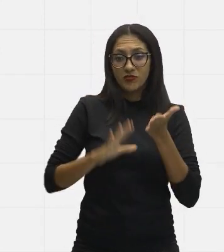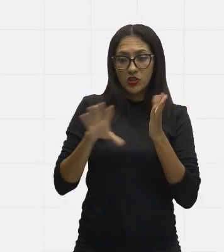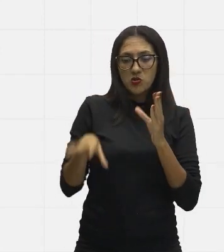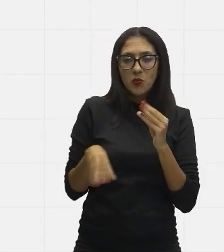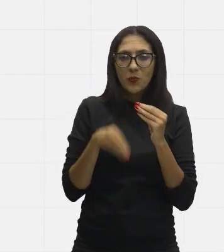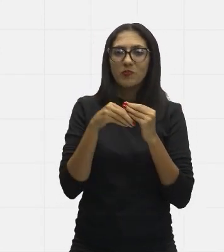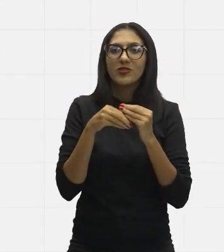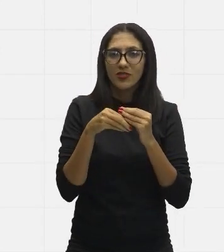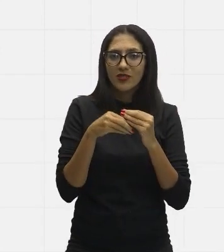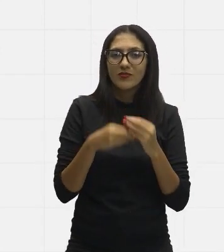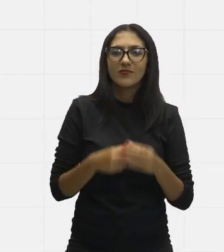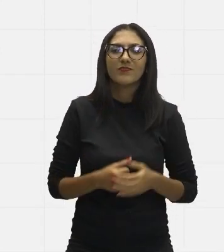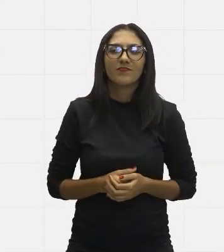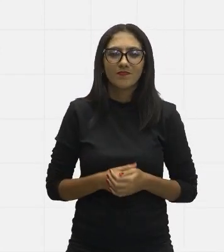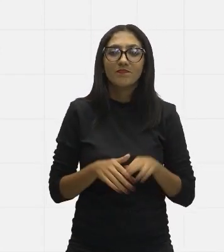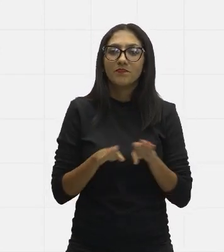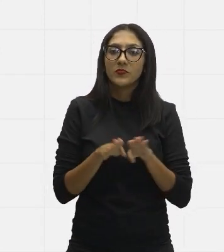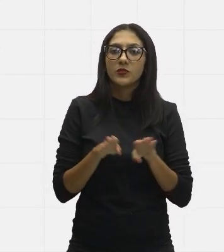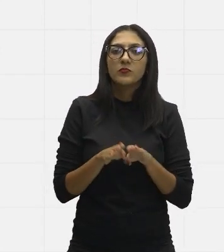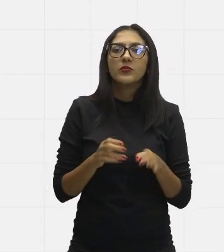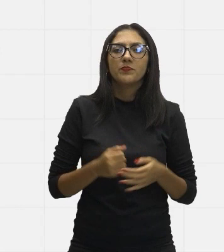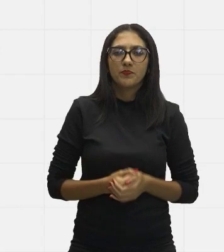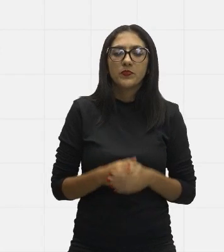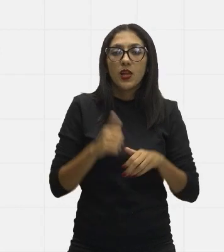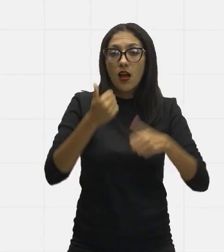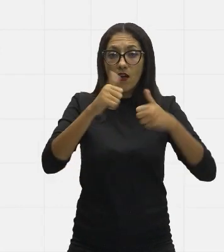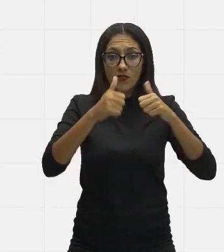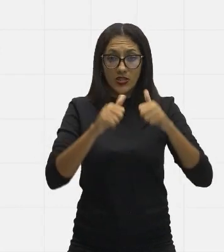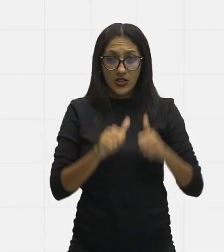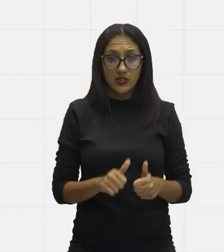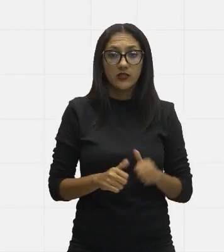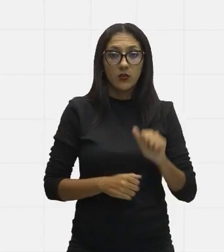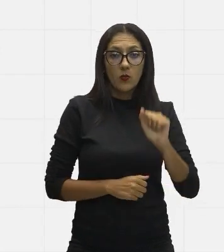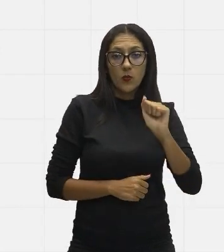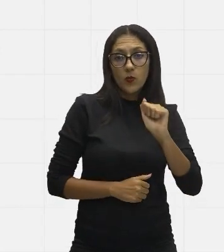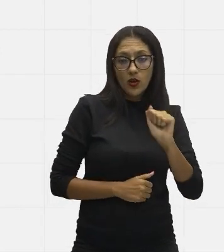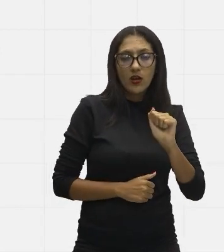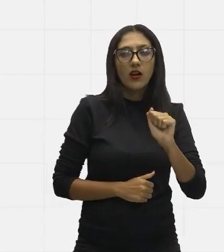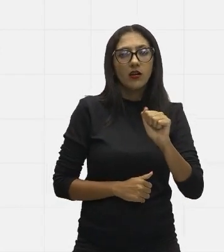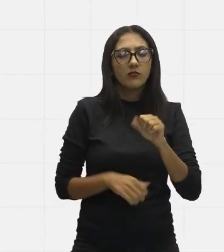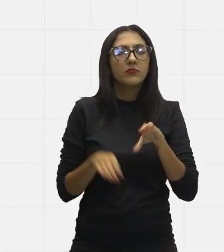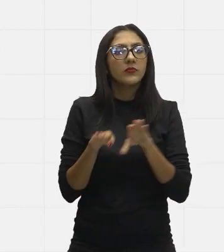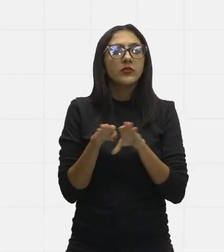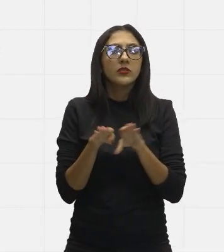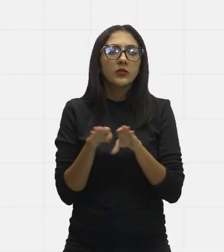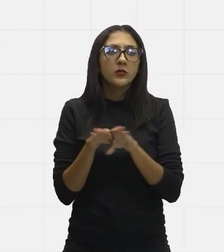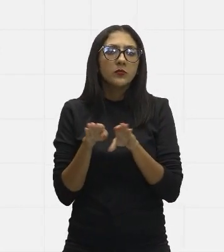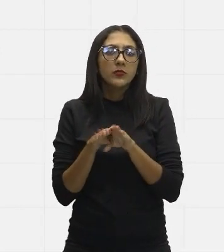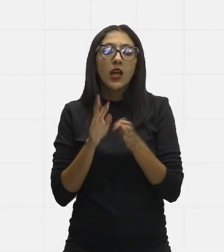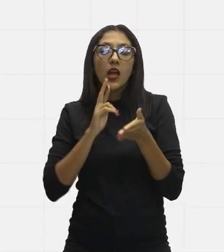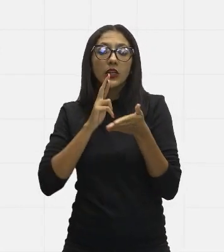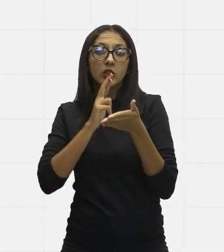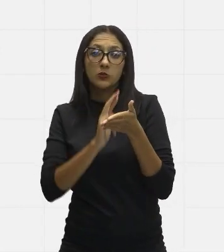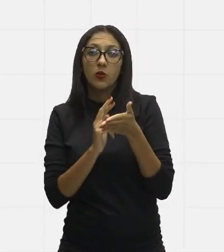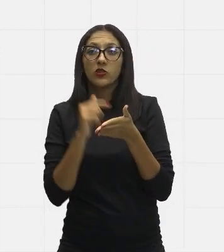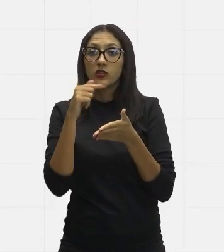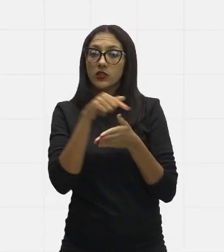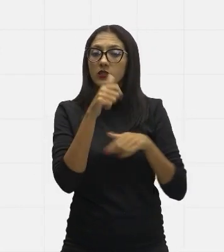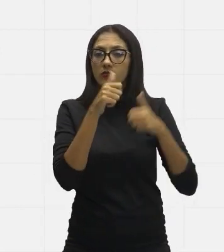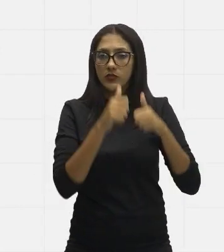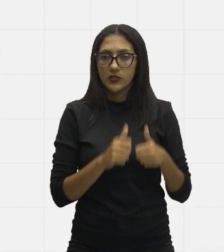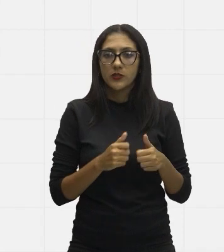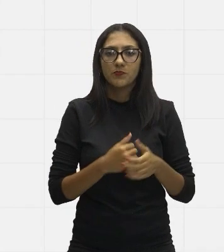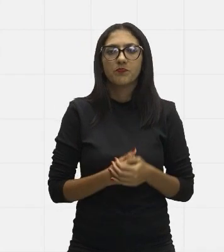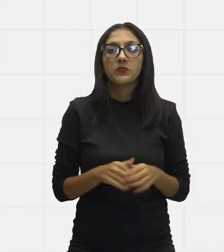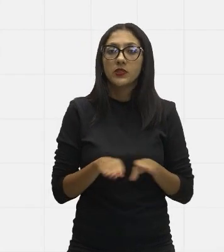no plano. Temos as avaliações tipo A e gabarito. Nós temos as avaliações